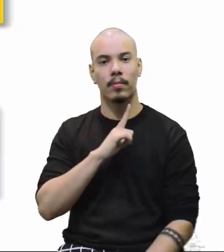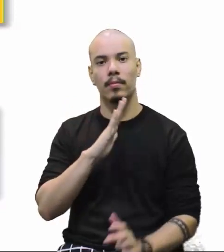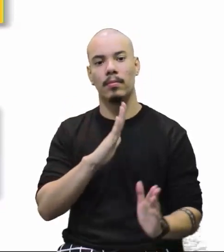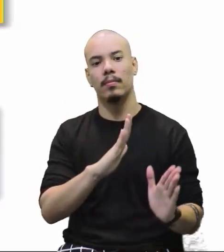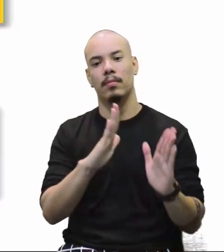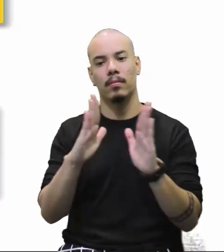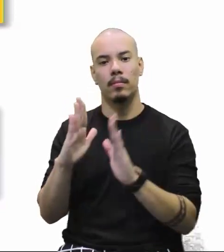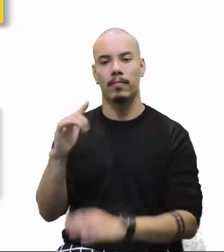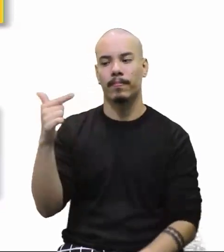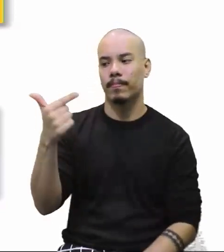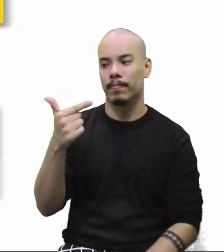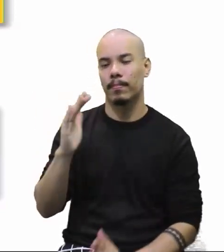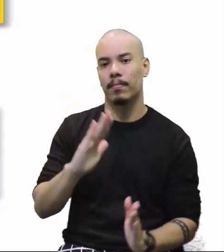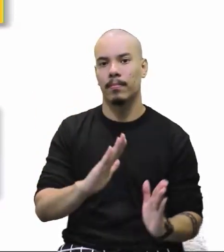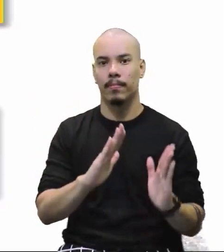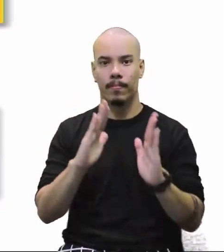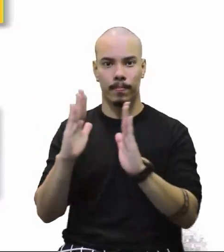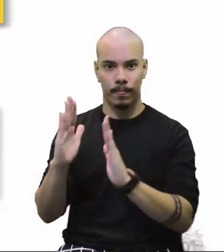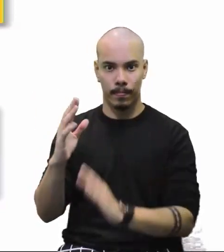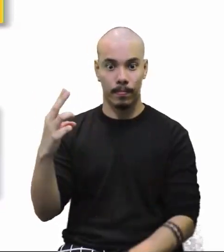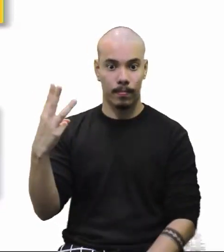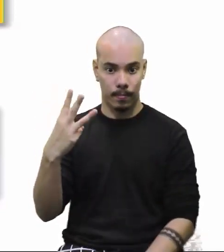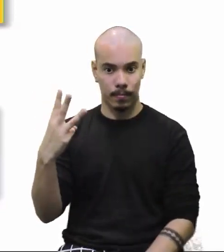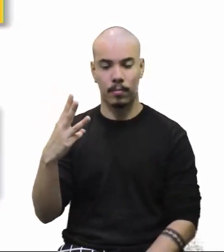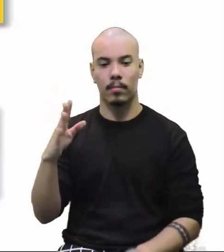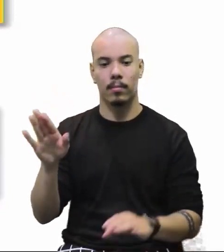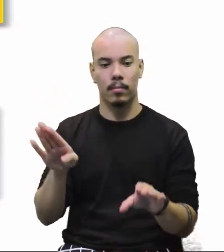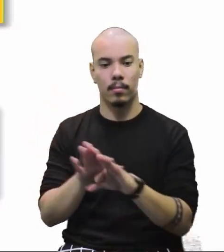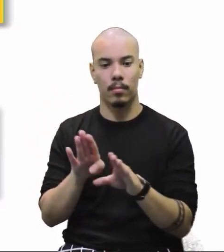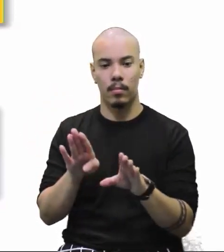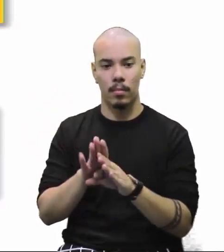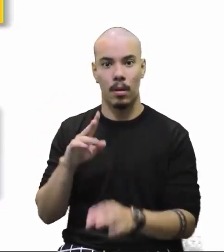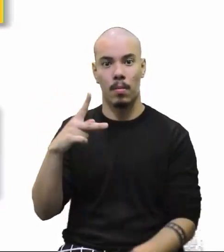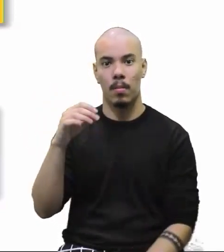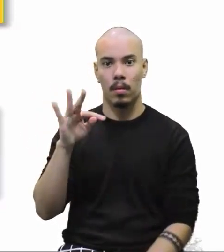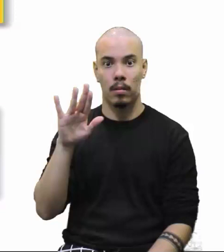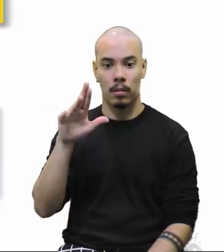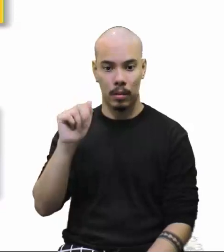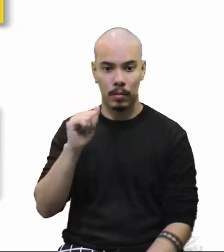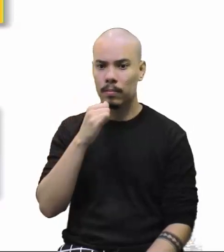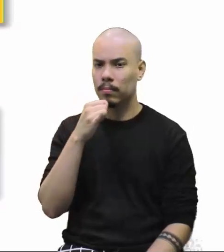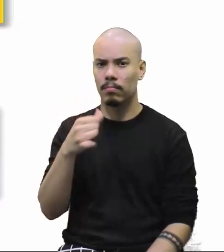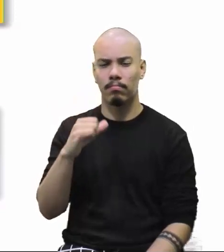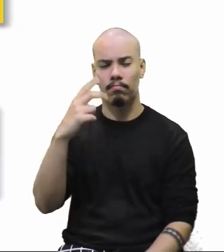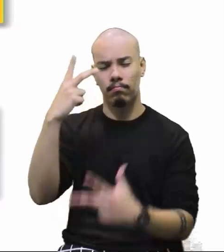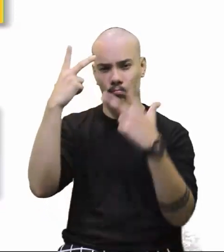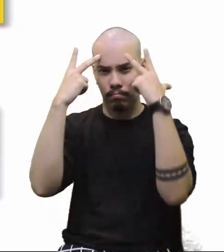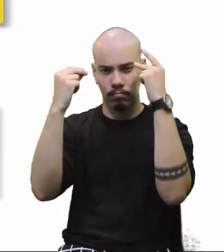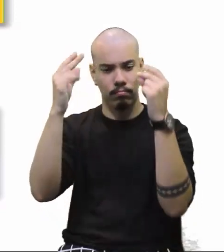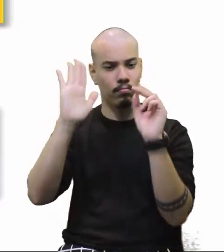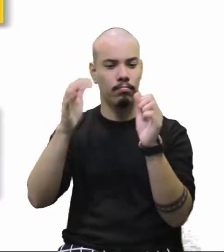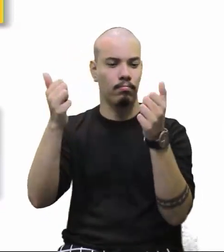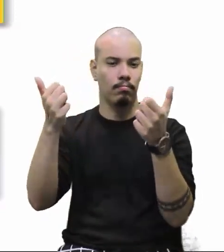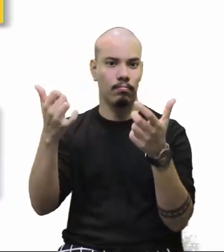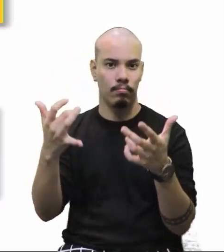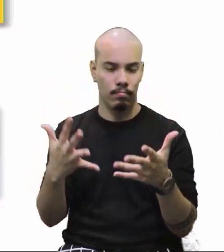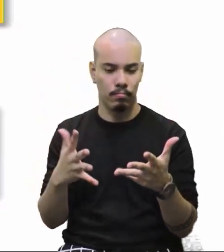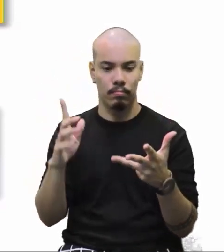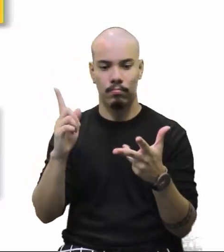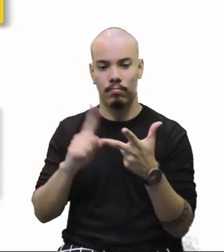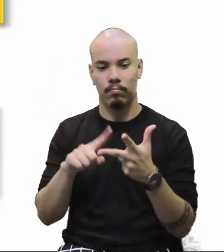Parte 2 e parte 3. Potência elétrica, que é um conteúdo bem light, bem tranquilo. E geradores